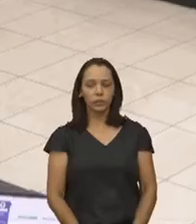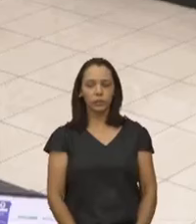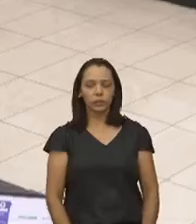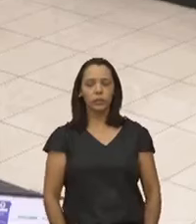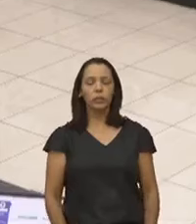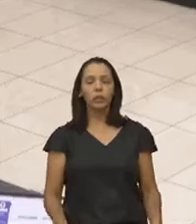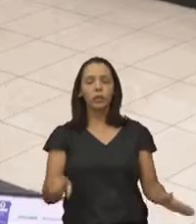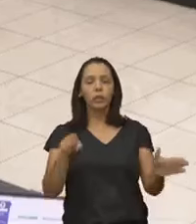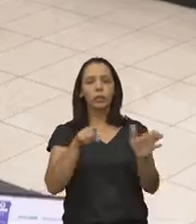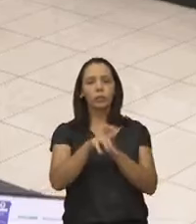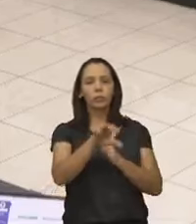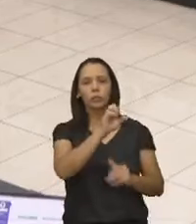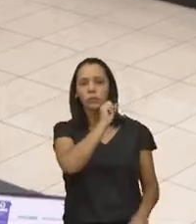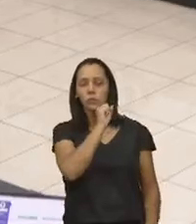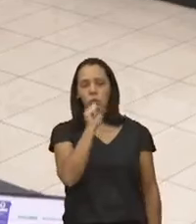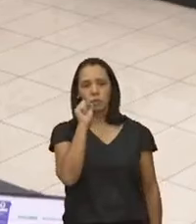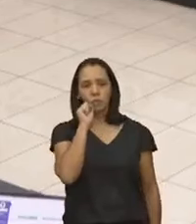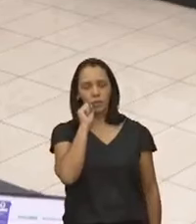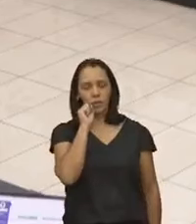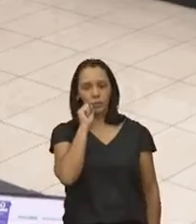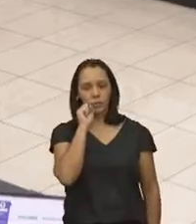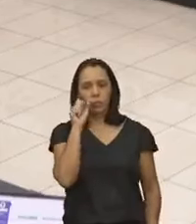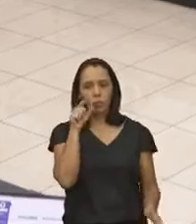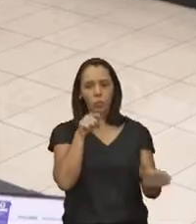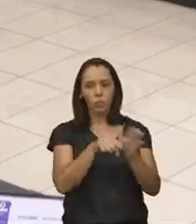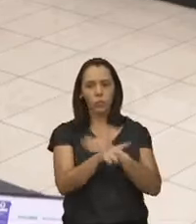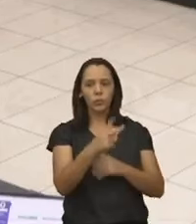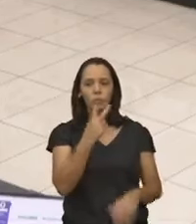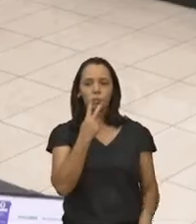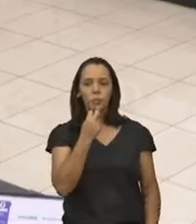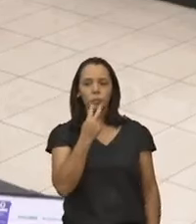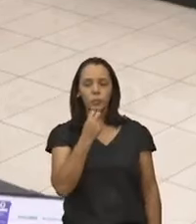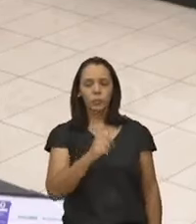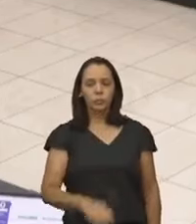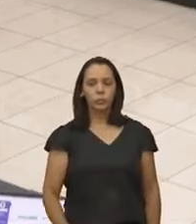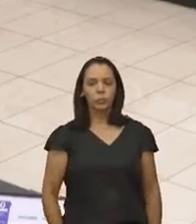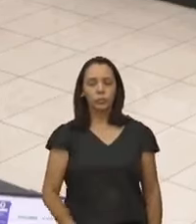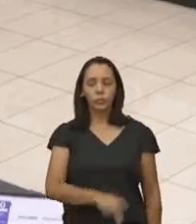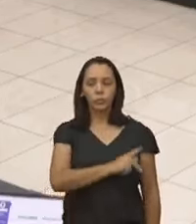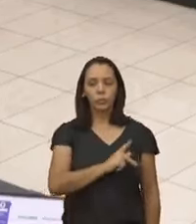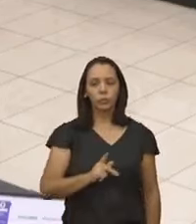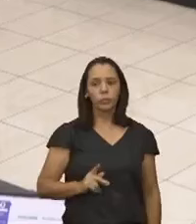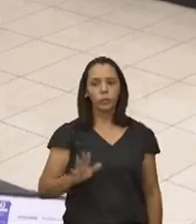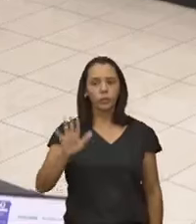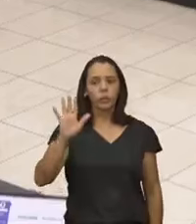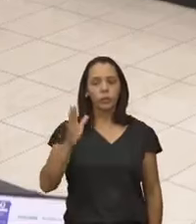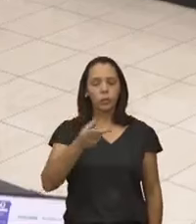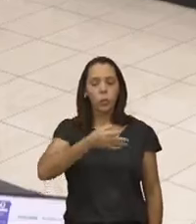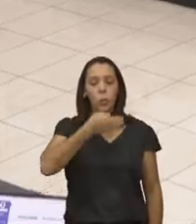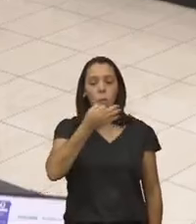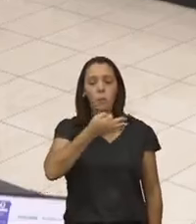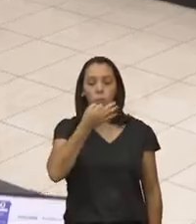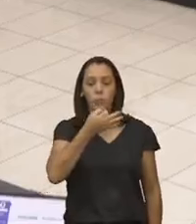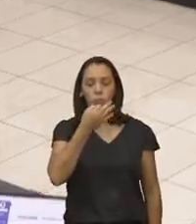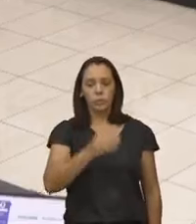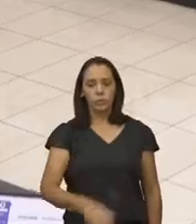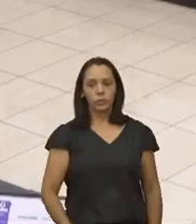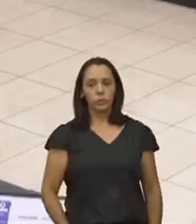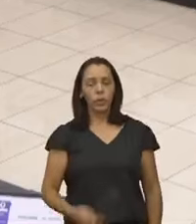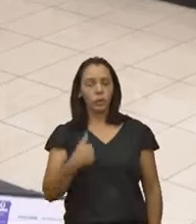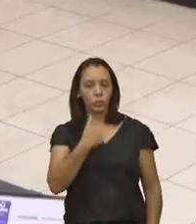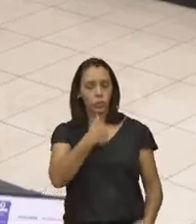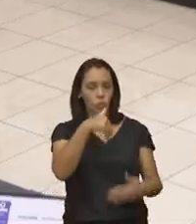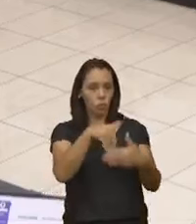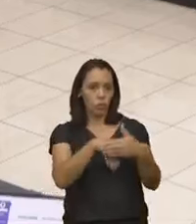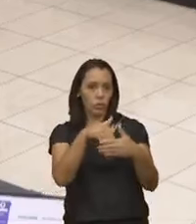o Silfar, de Cidade de Salvador? Como vota Valmir, do Parque Meia Lua? Presidente, também gostaria de falar. A gente está votando, mas a gente